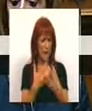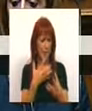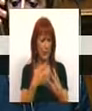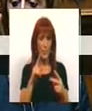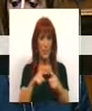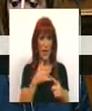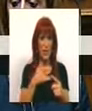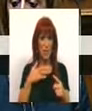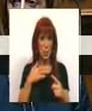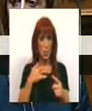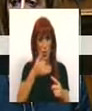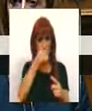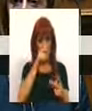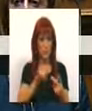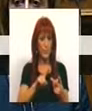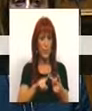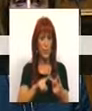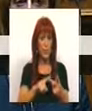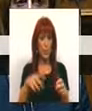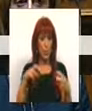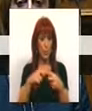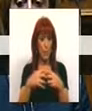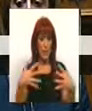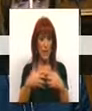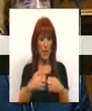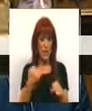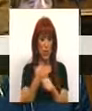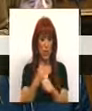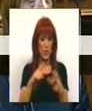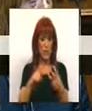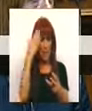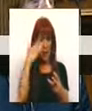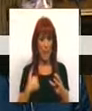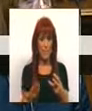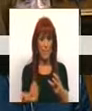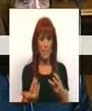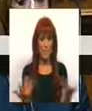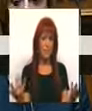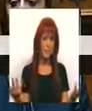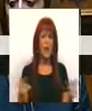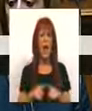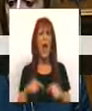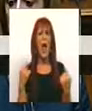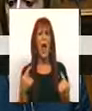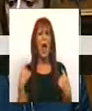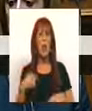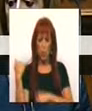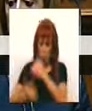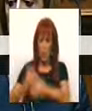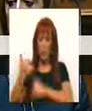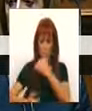saúde ocupacional os acidentes do trabalho e as incapacidades ora bem aquilo que tem acontecido